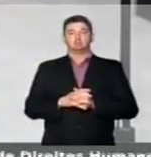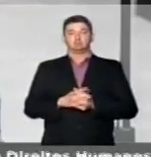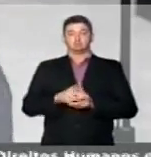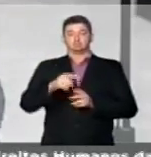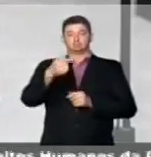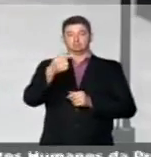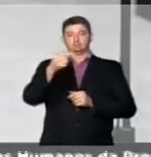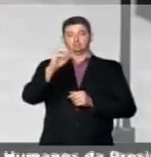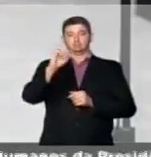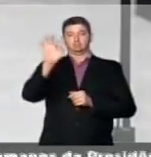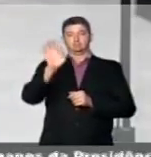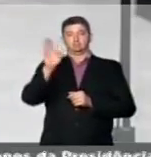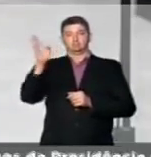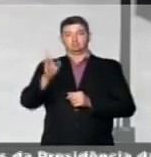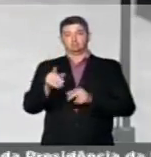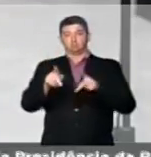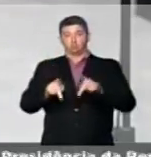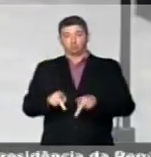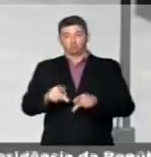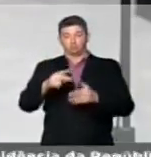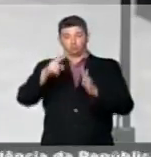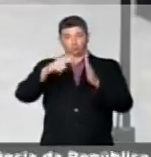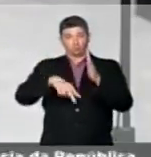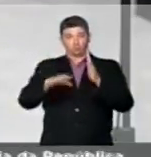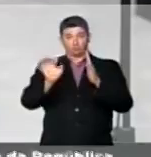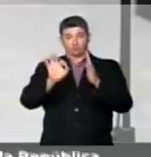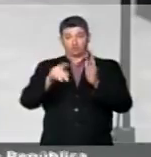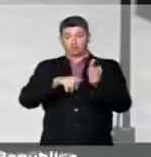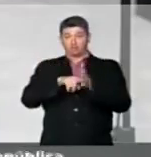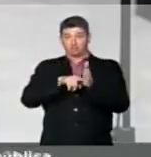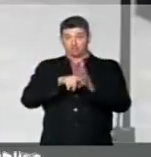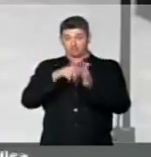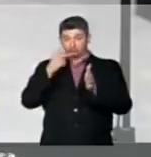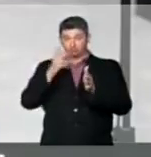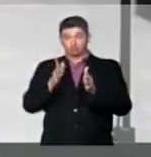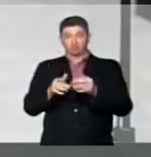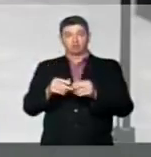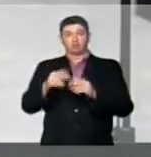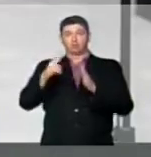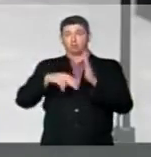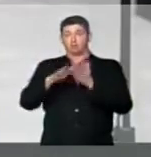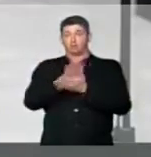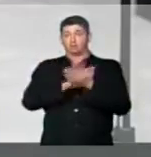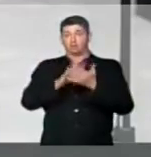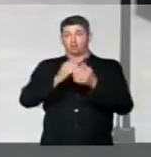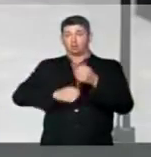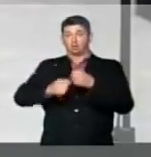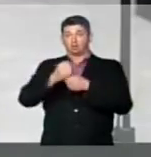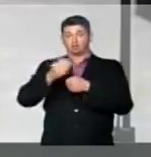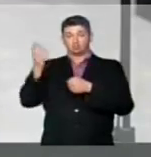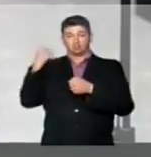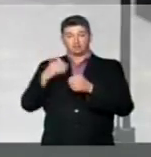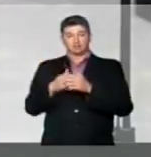70% da população não leu nada, pesquisa informa, não leu nada no ano passado,